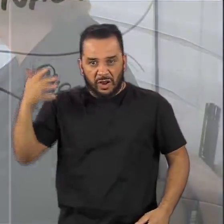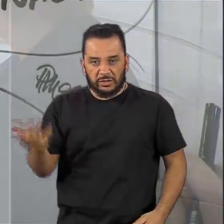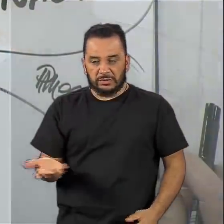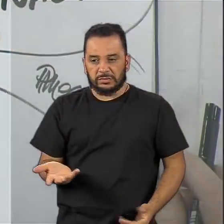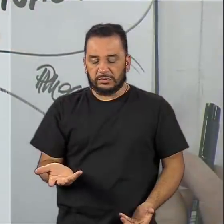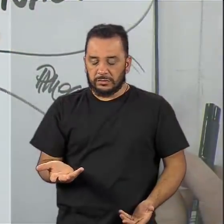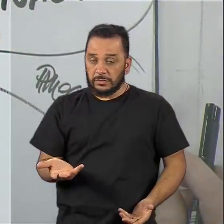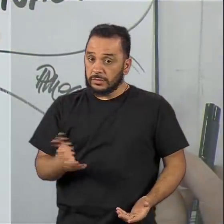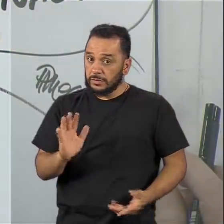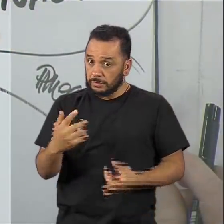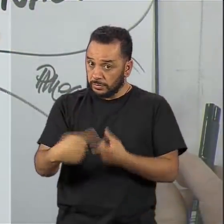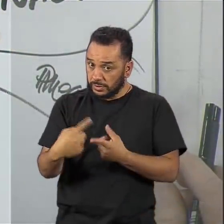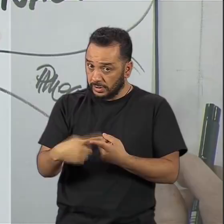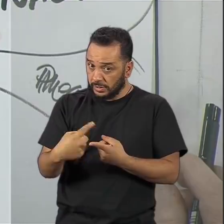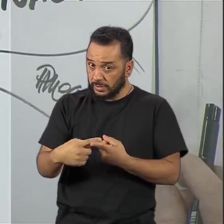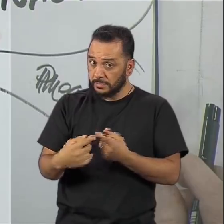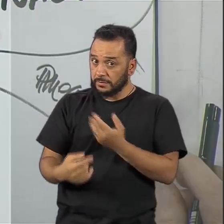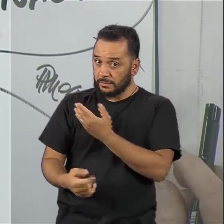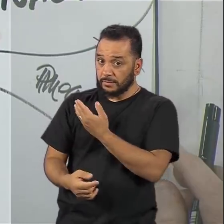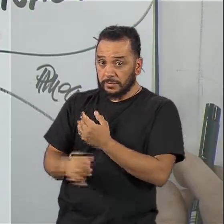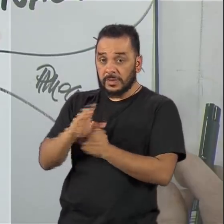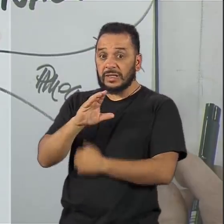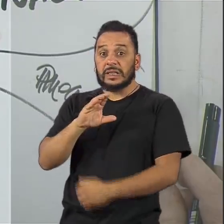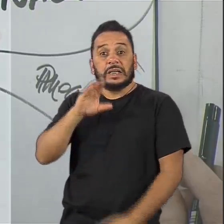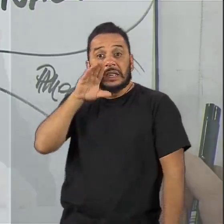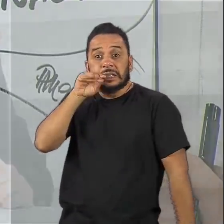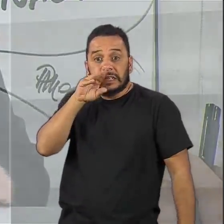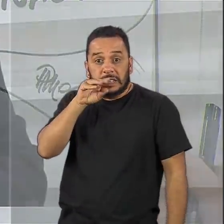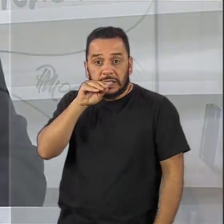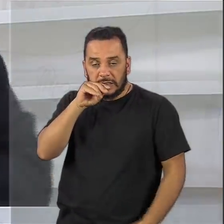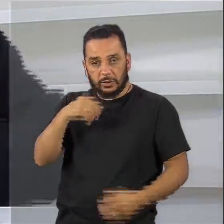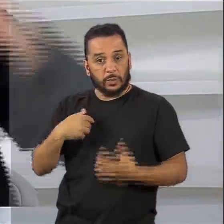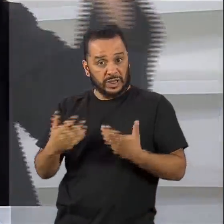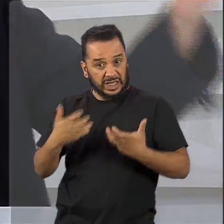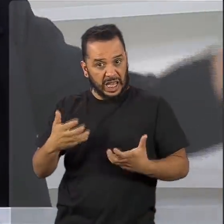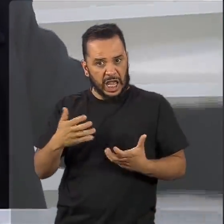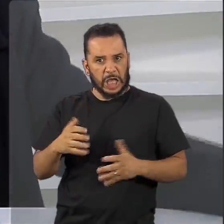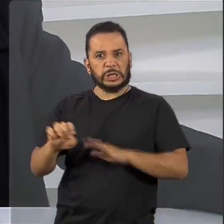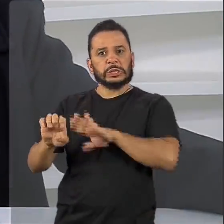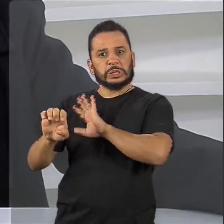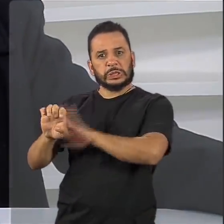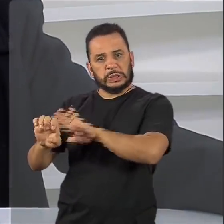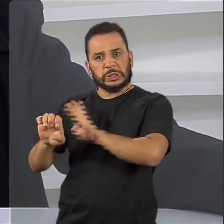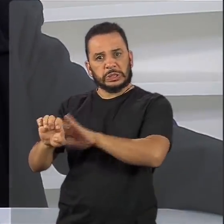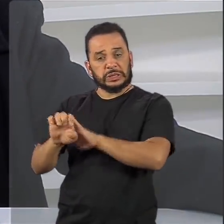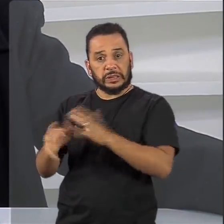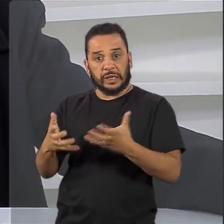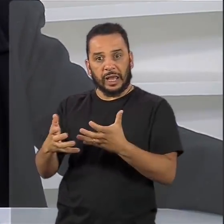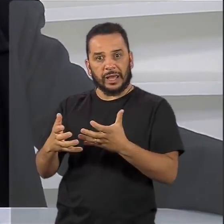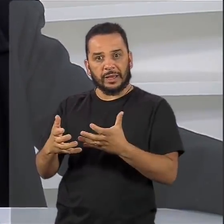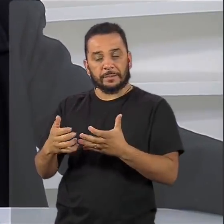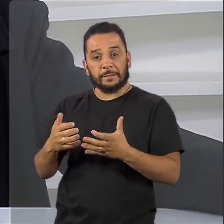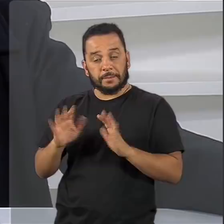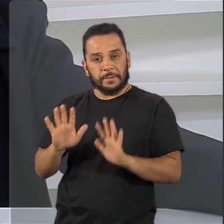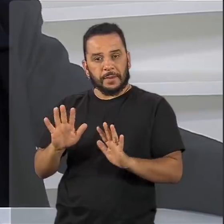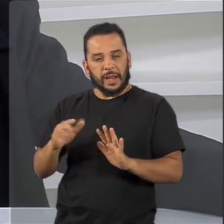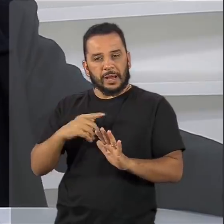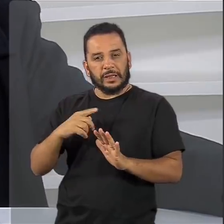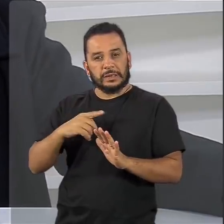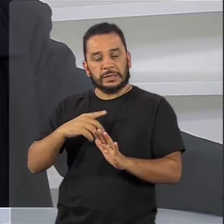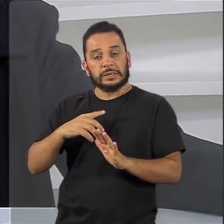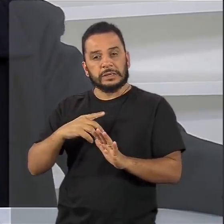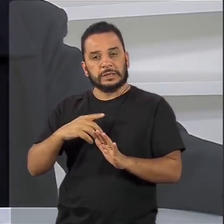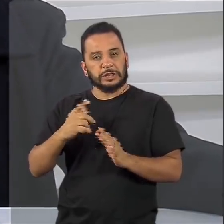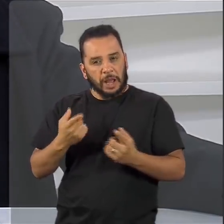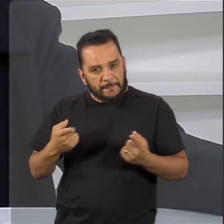errático, porque é um ser que quer ser candidato da esquerda e procura aliança com o PT. O Lula